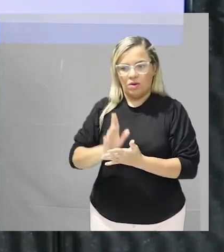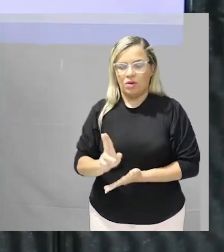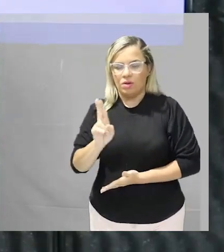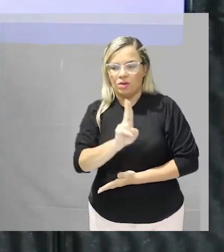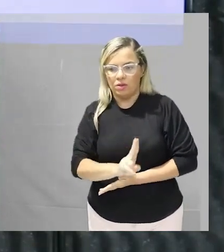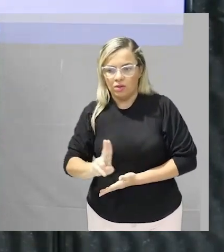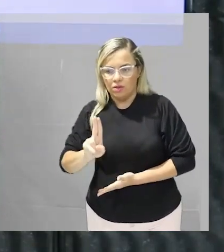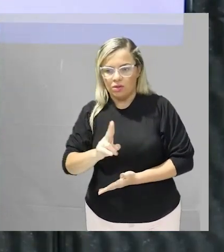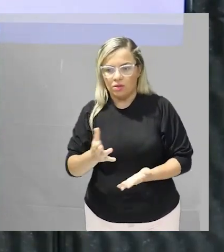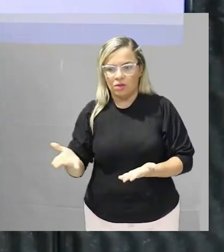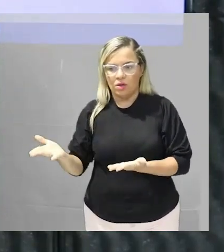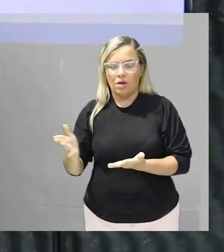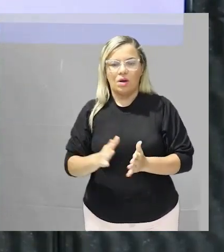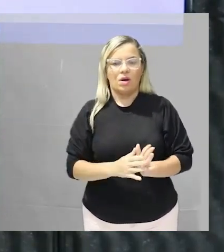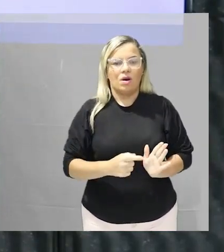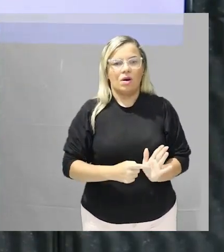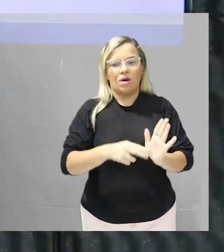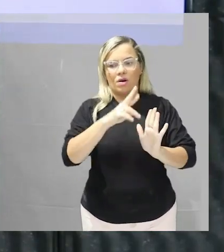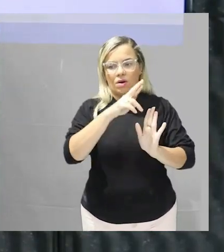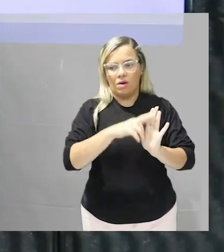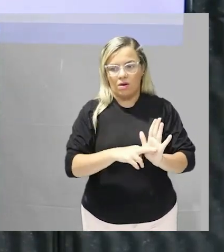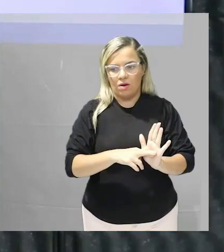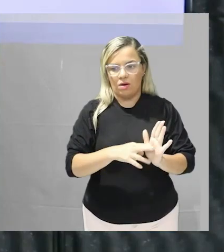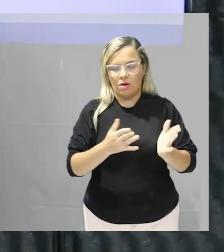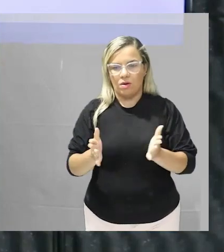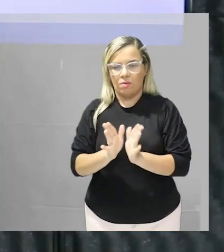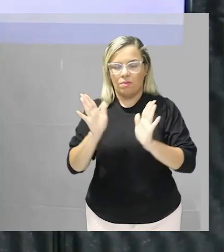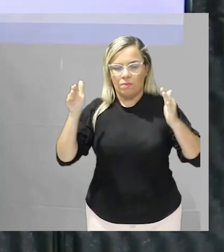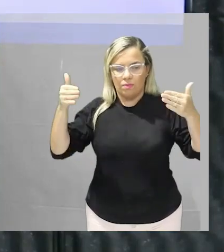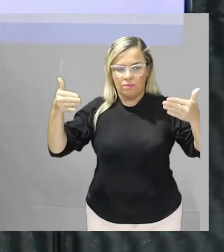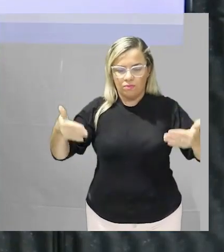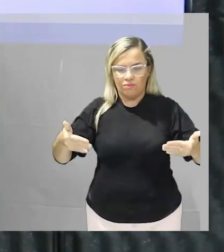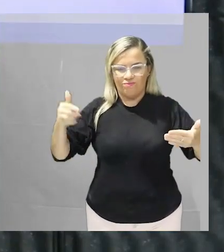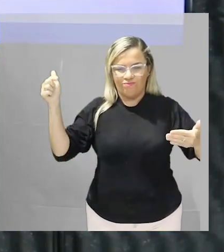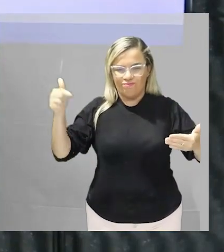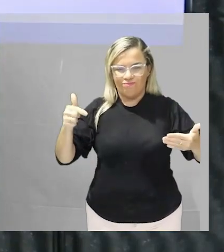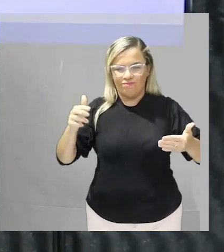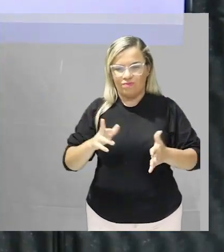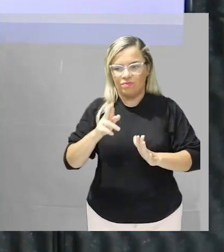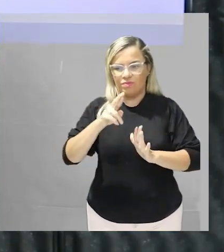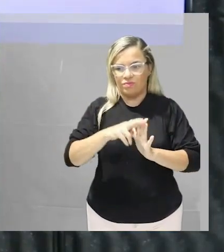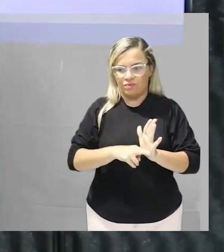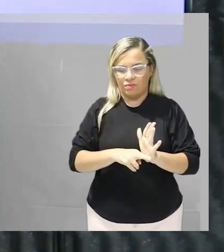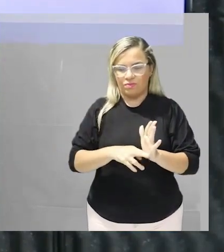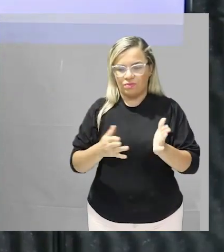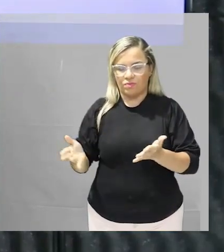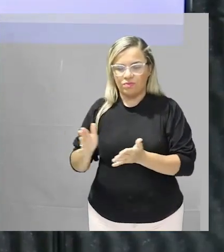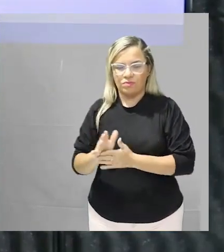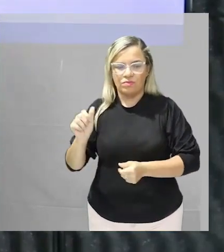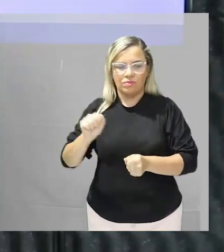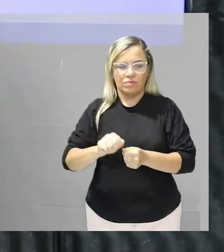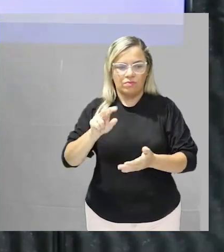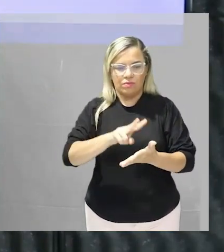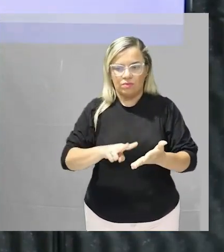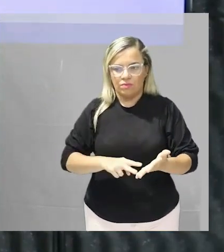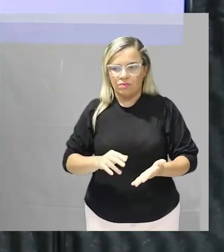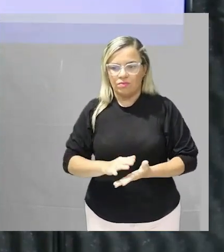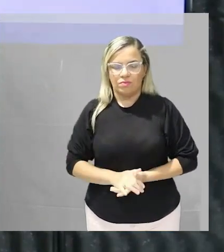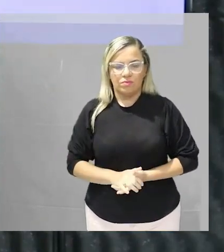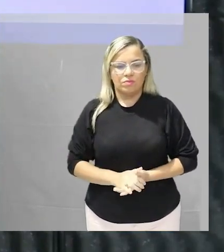utilizando a seguinte regra gente atenção para essa regra tá vamos fazer leitura